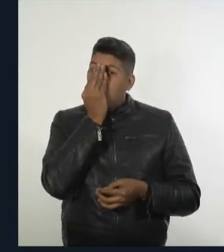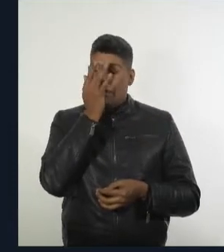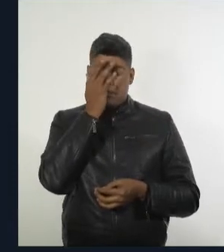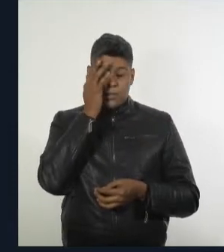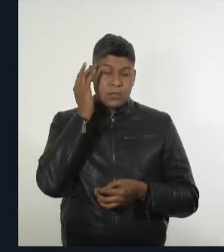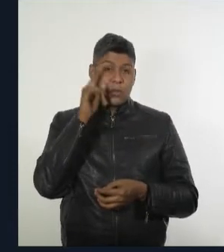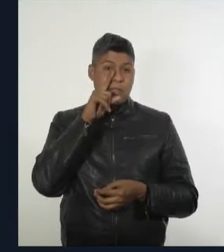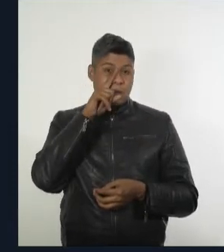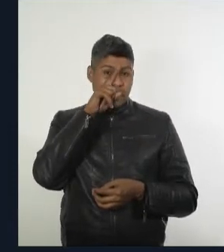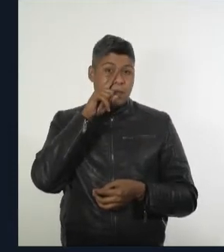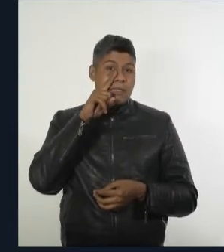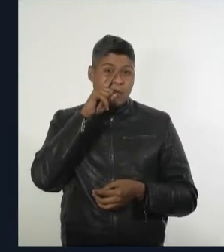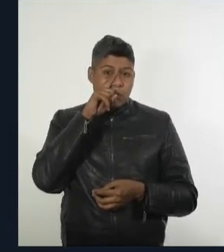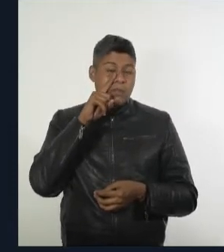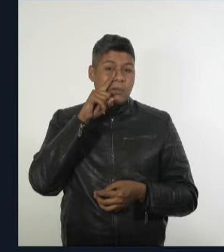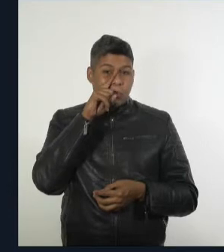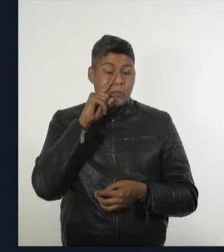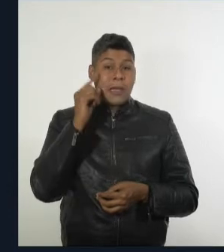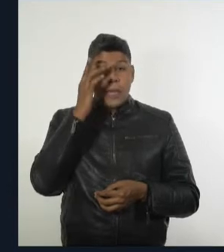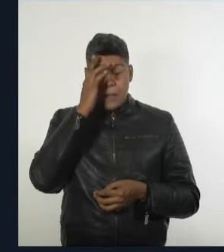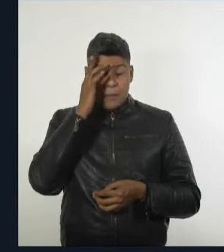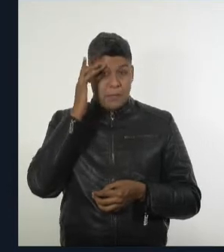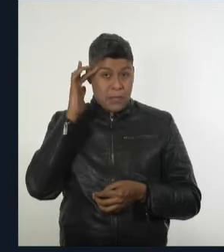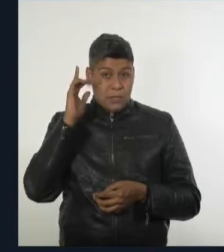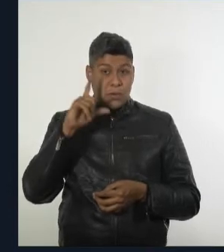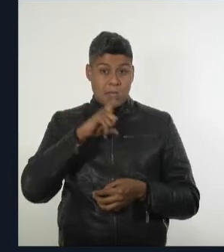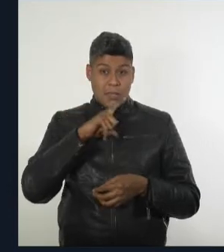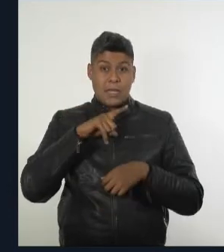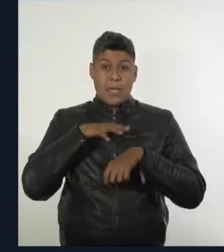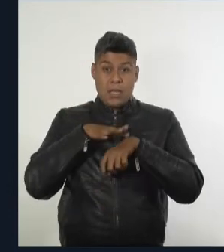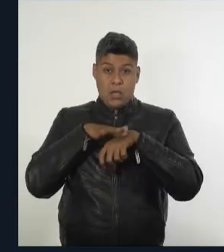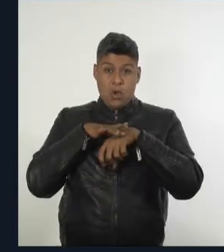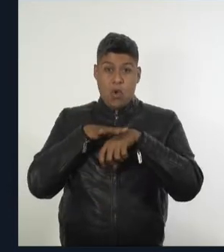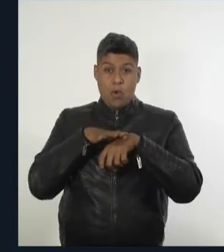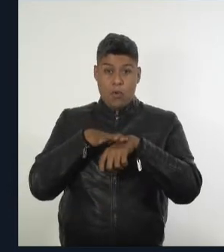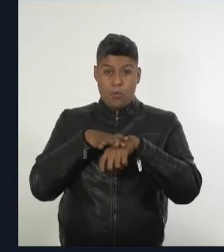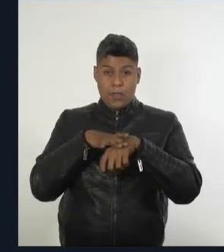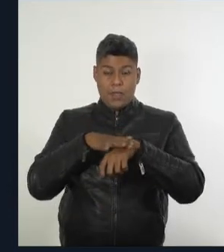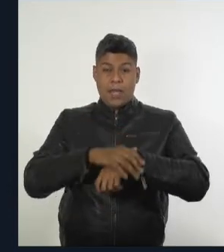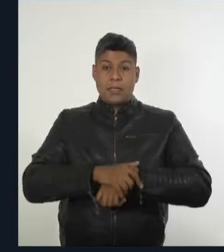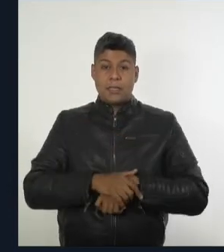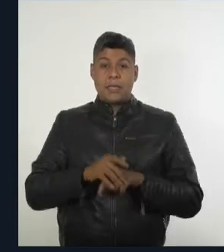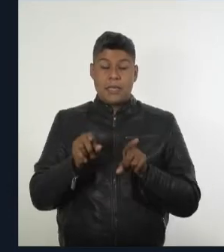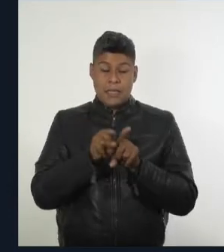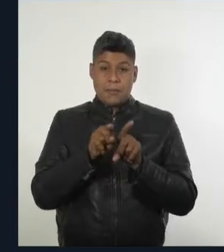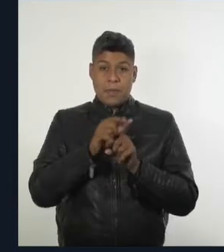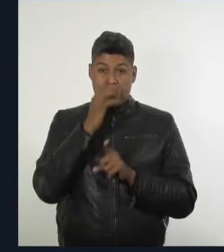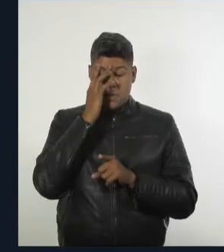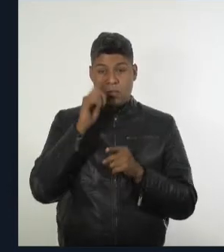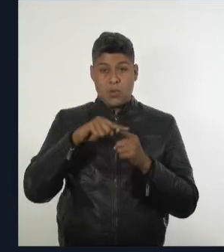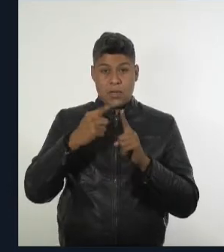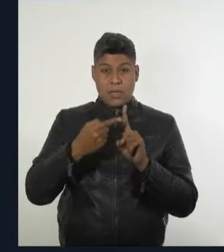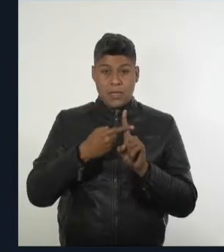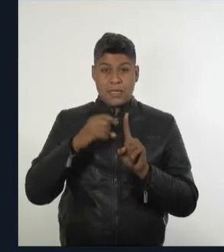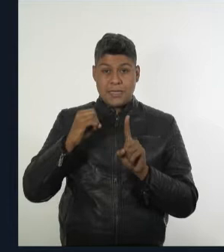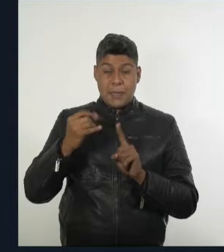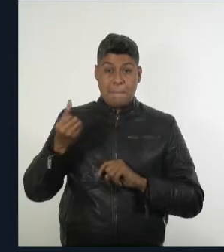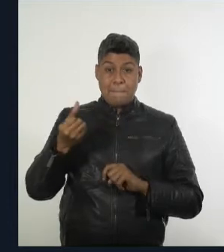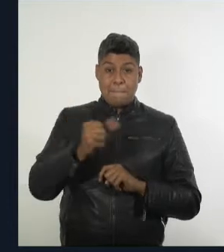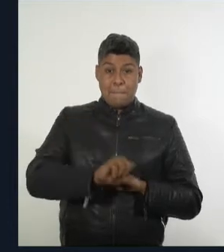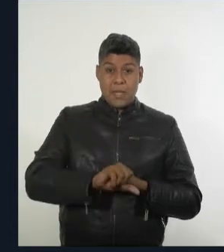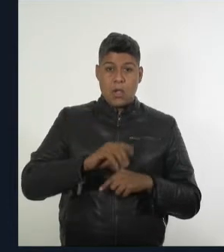risco, para as pessoas com comorbidades e para gestantes, caso haja a piora do